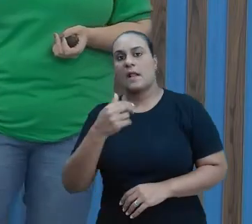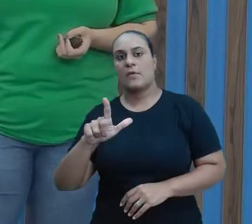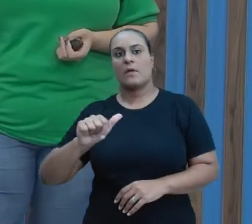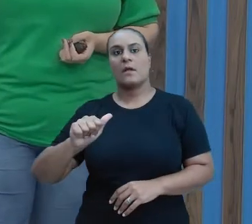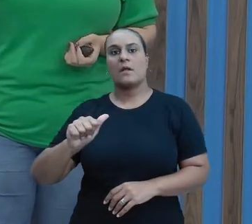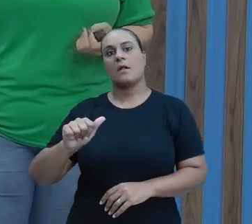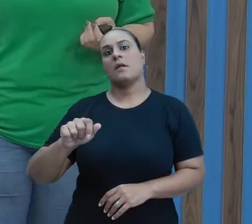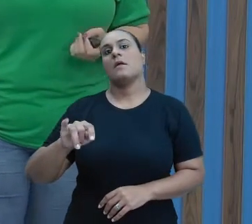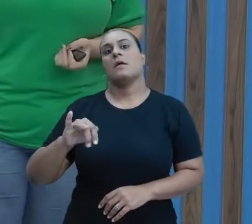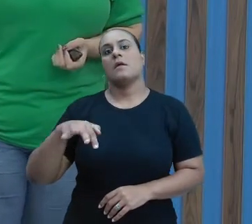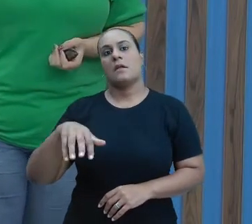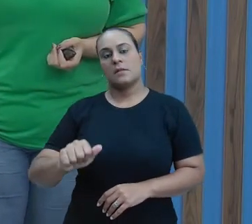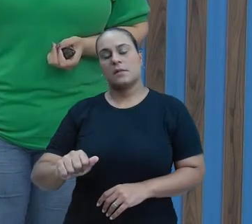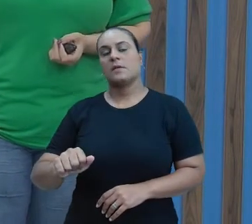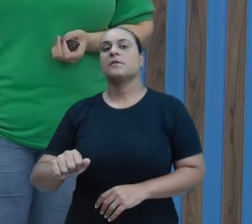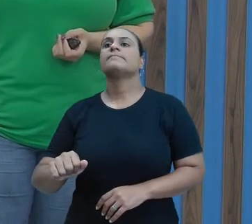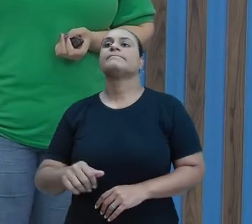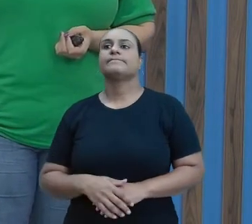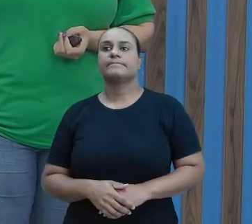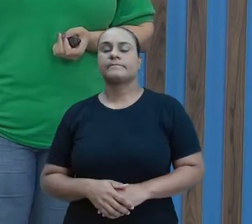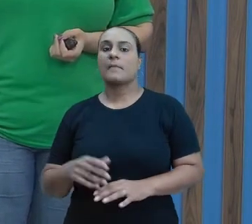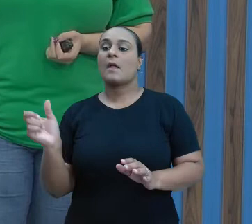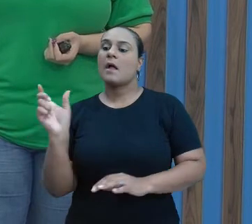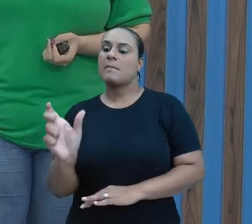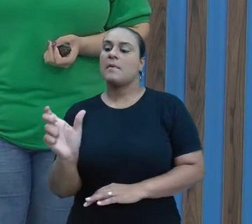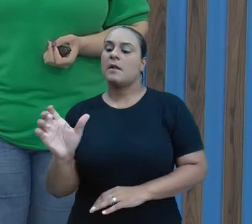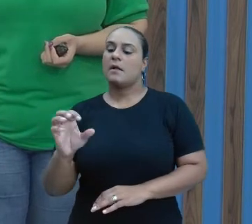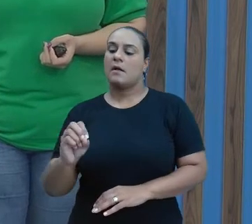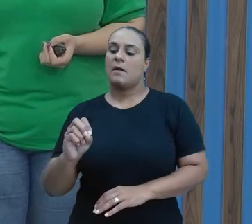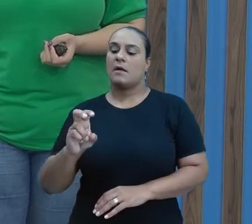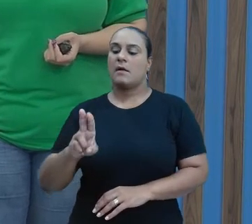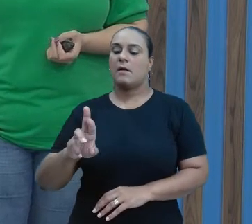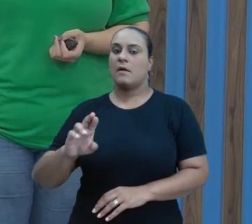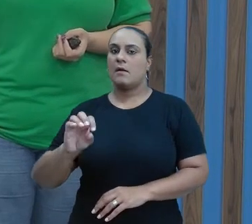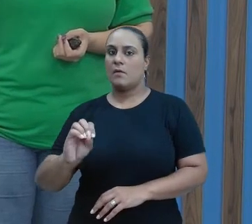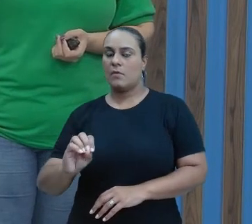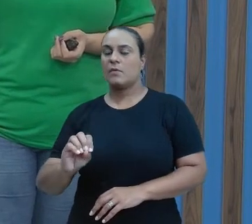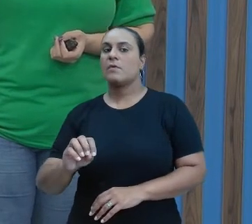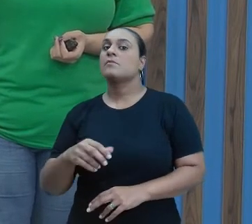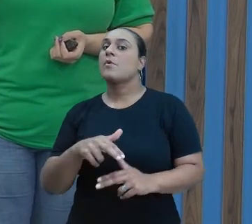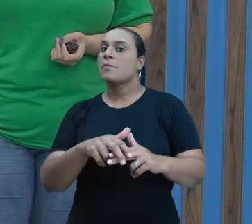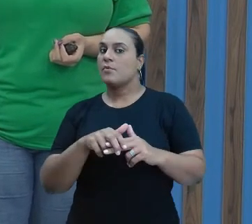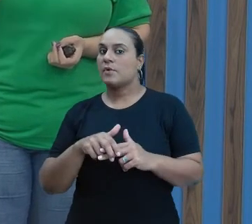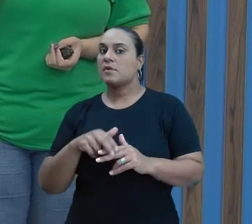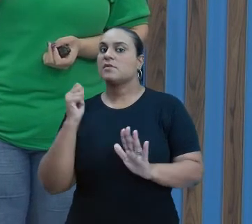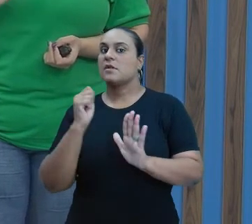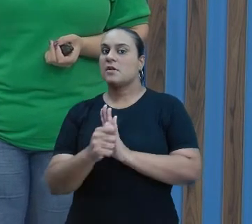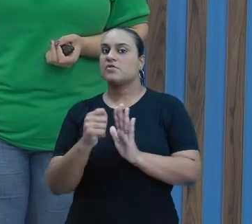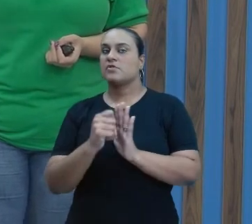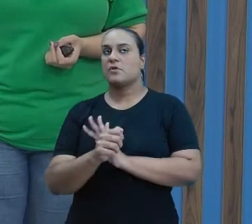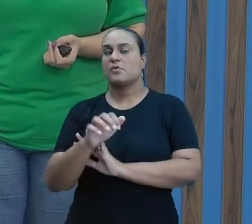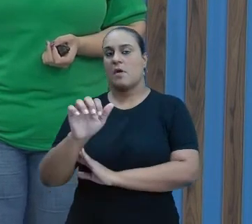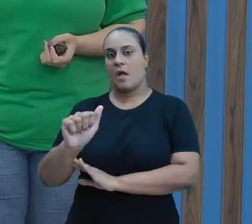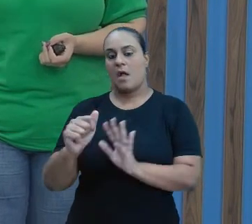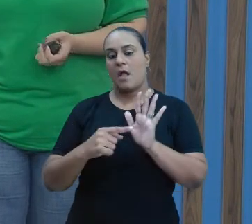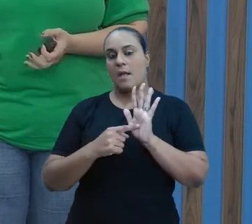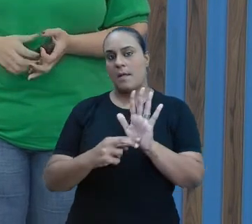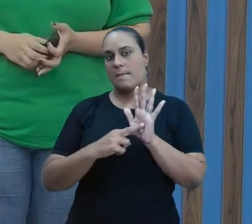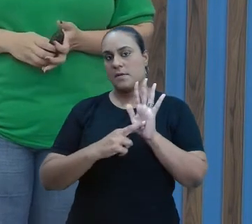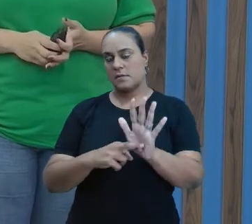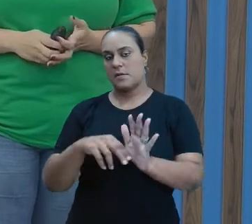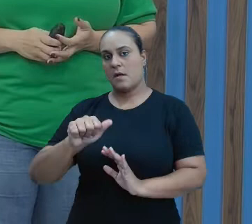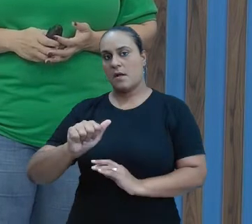por isso que o ouro, ele é escrito AU, por causa desse nome dele que tem origem latina,